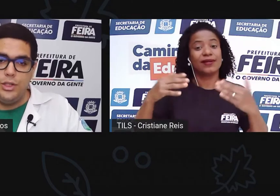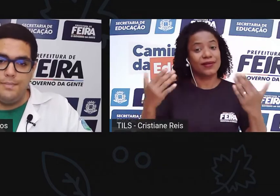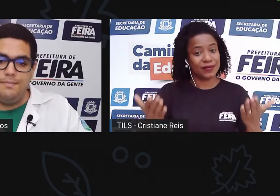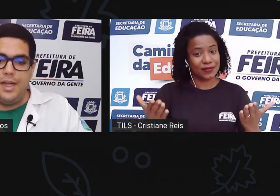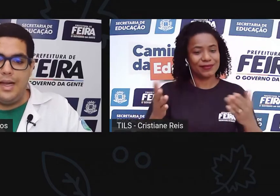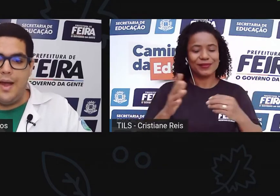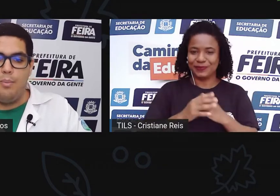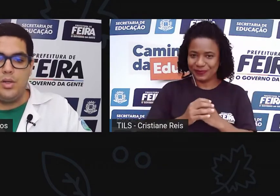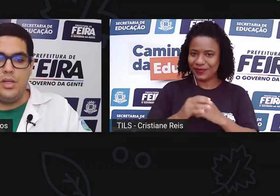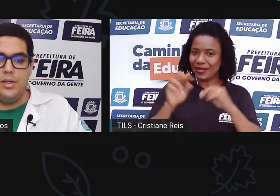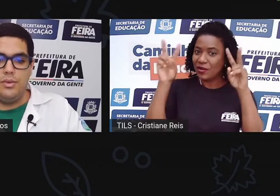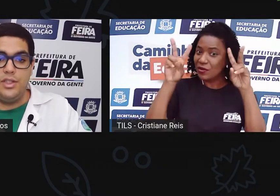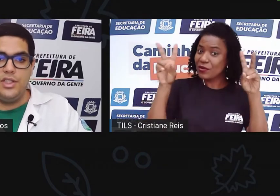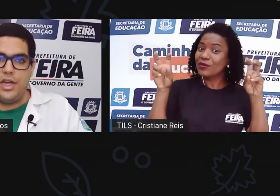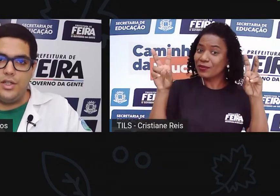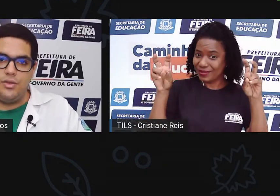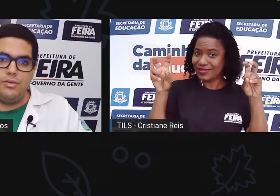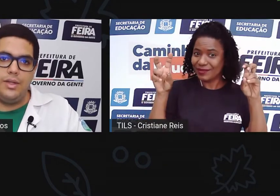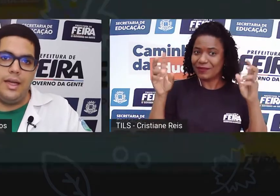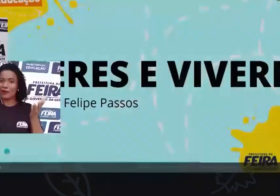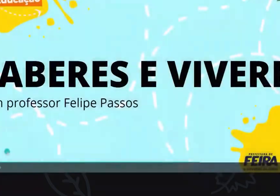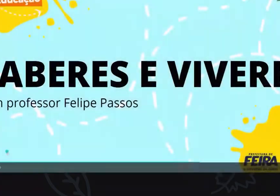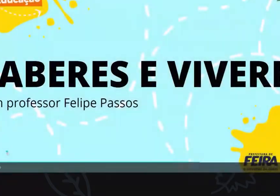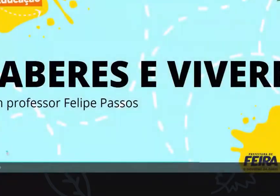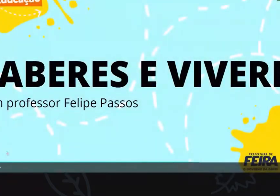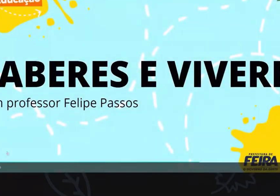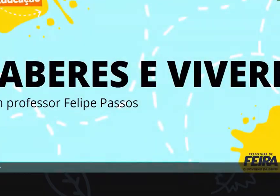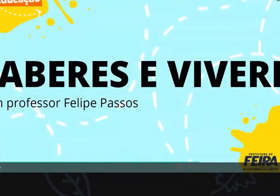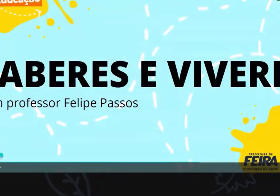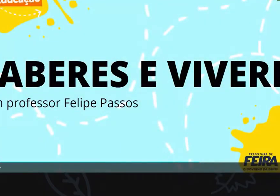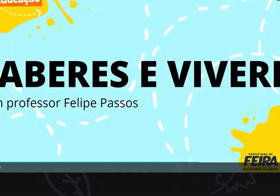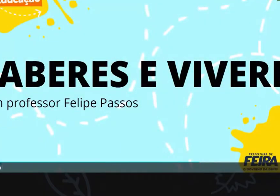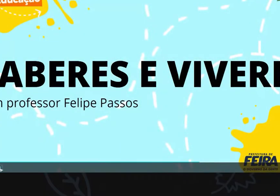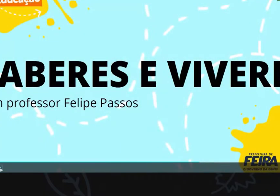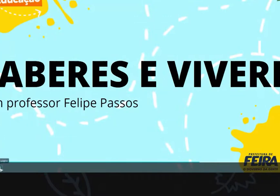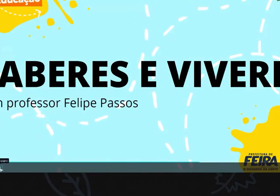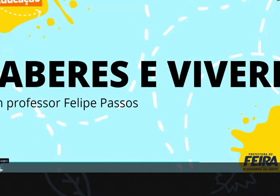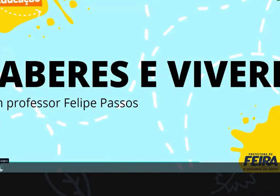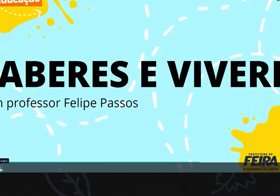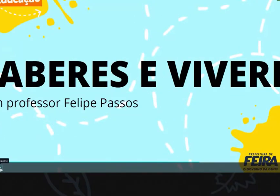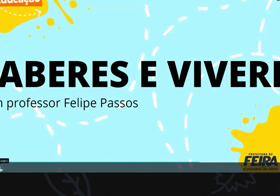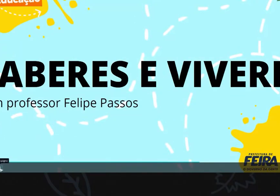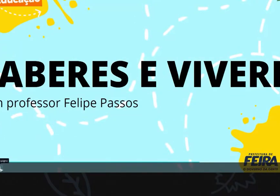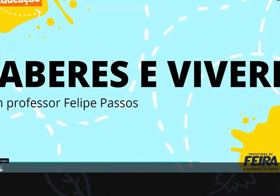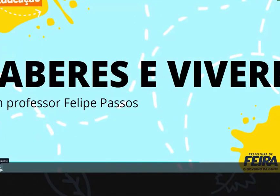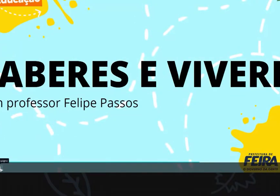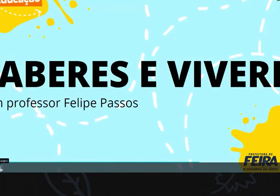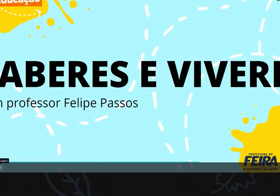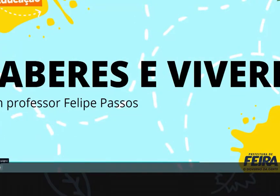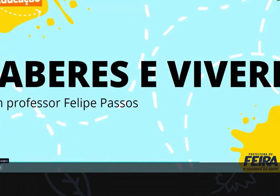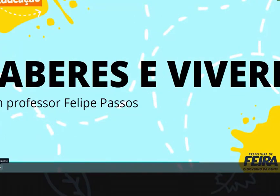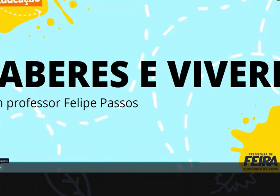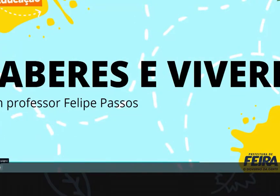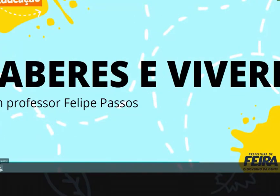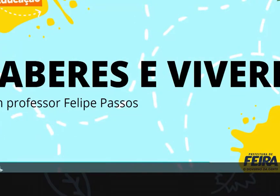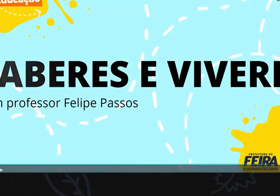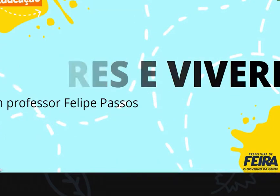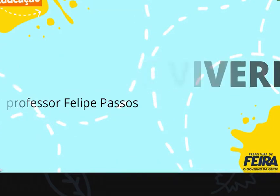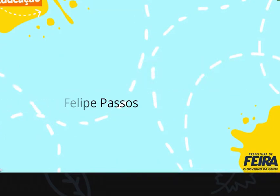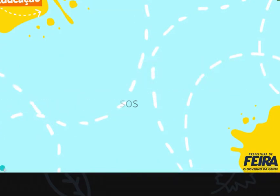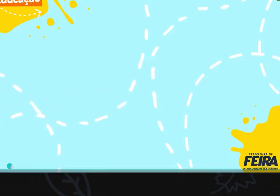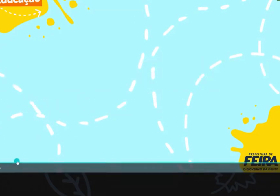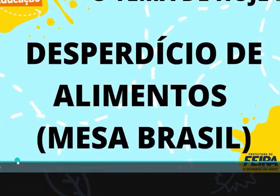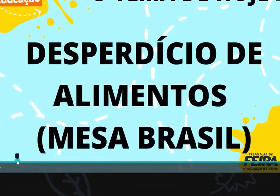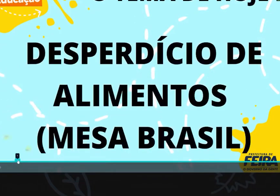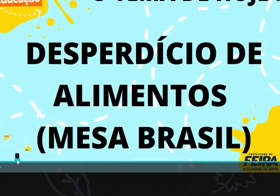de hoje, ele é um pouquinho indigesto, né? Ele é um pouquinho não, bastante preocupante,